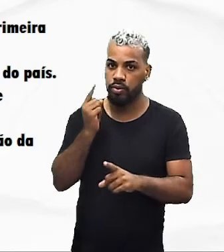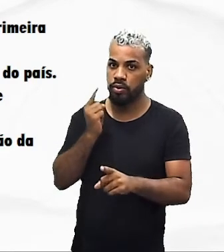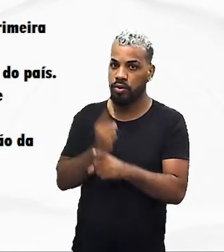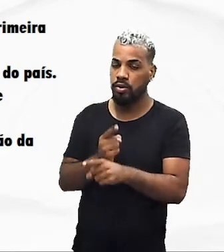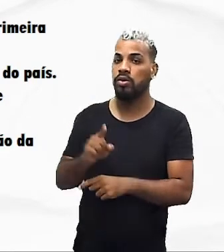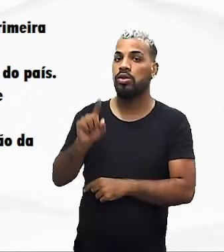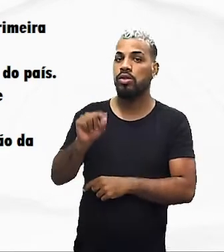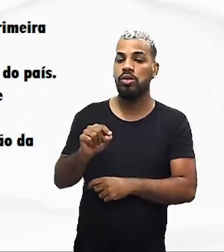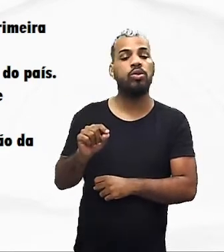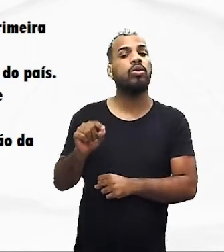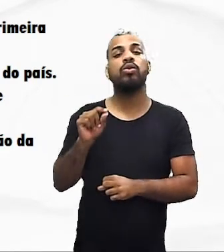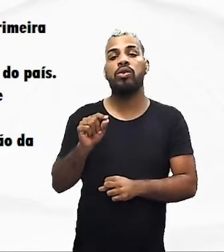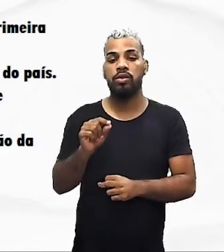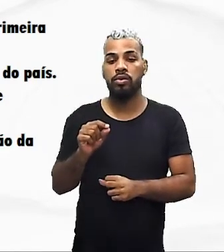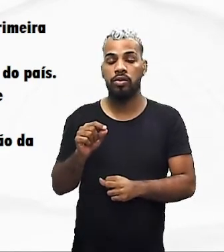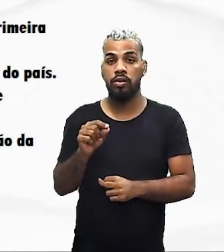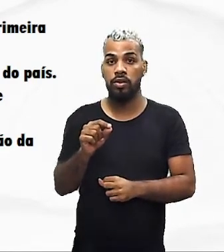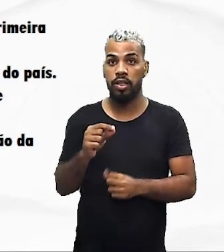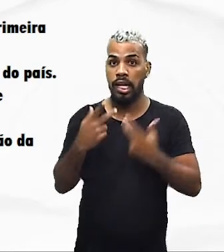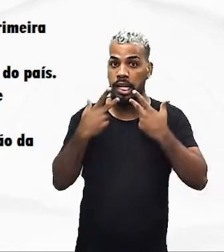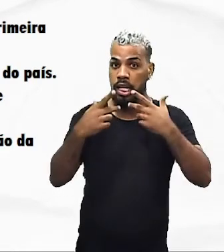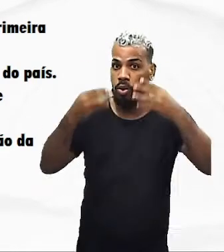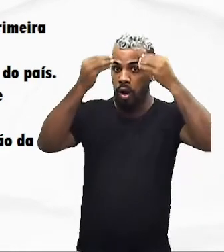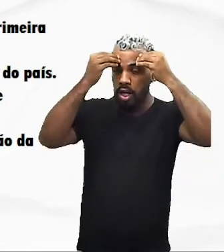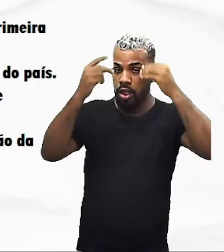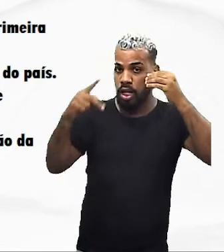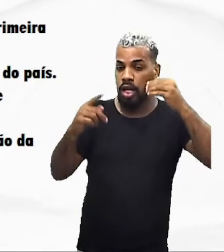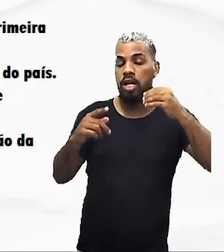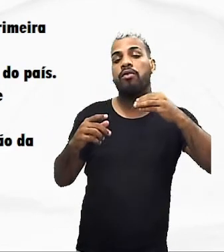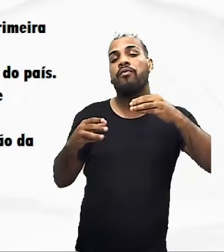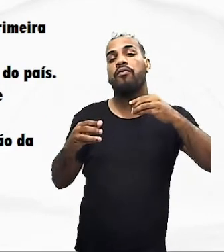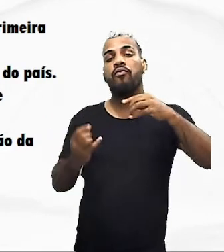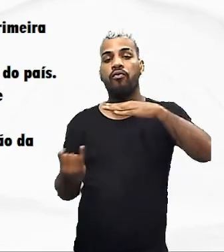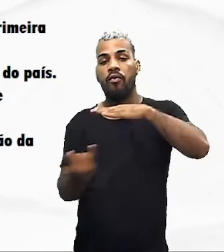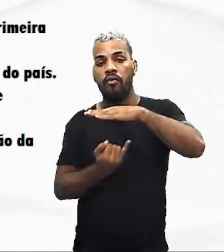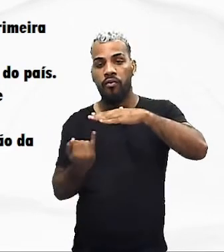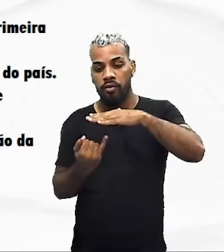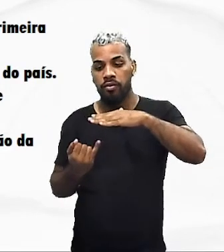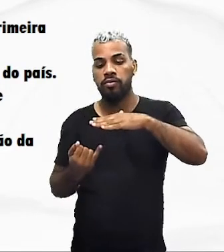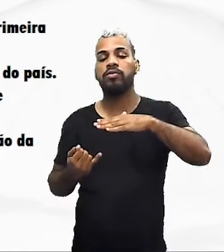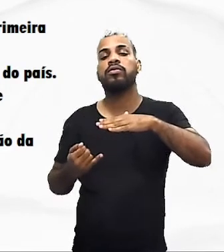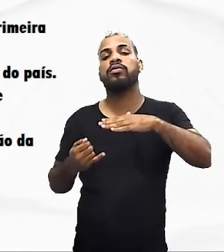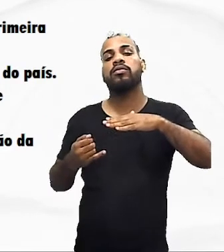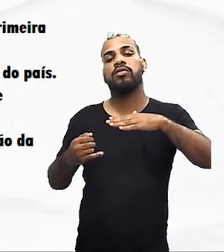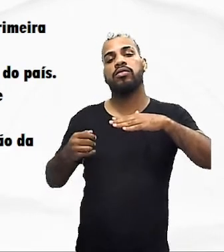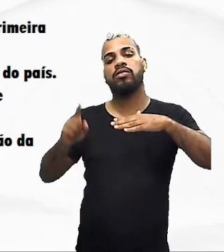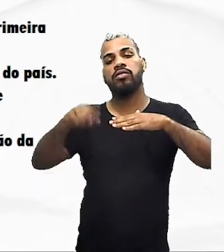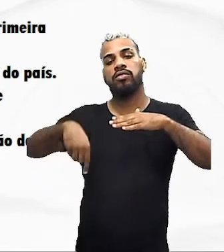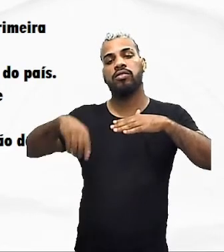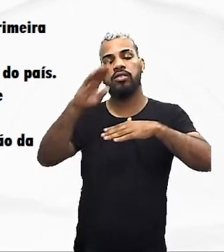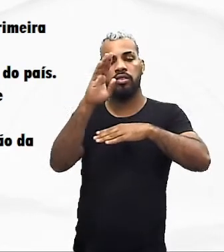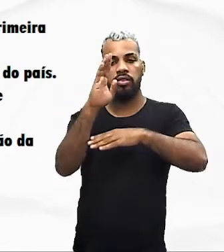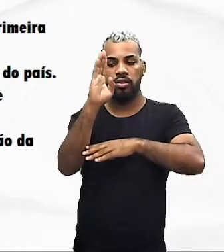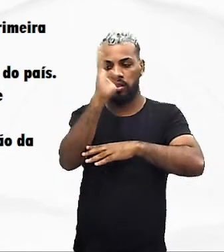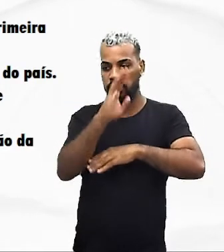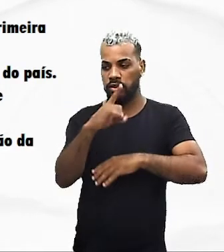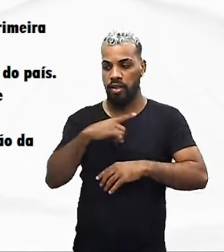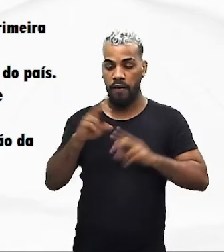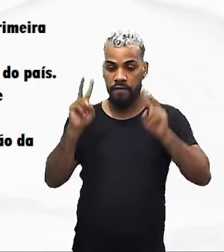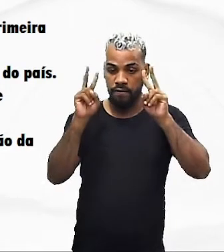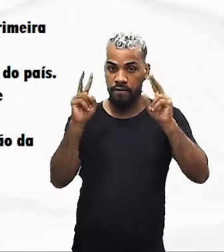identificar, portanto, que o uso da linguagem coloquial e de temáticas do lendário brasileiro como meio de